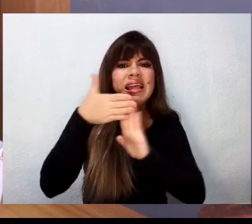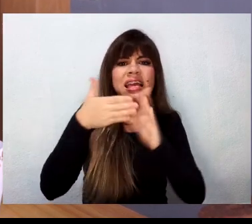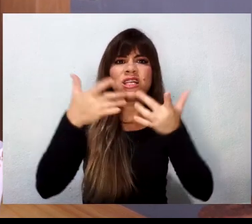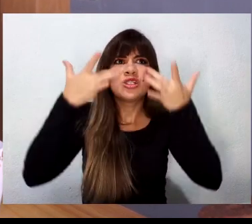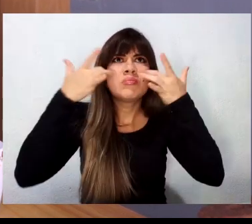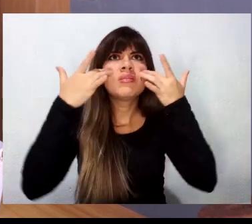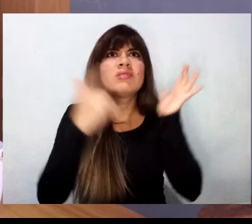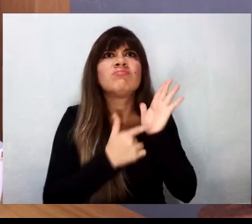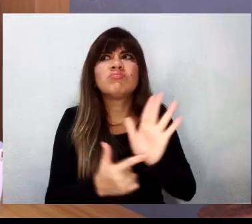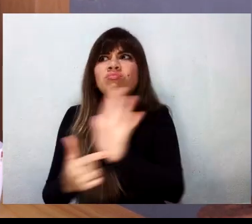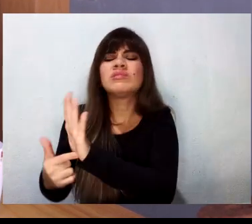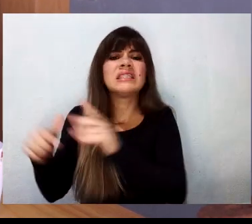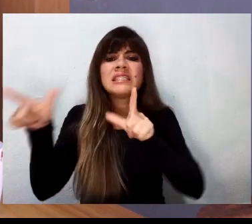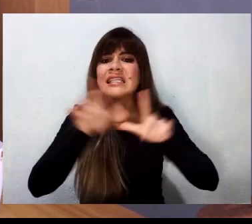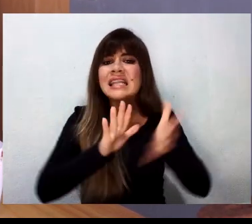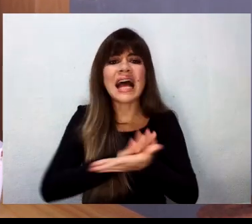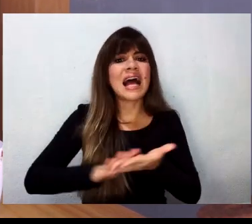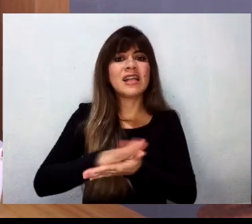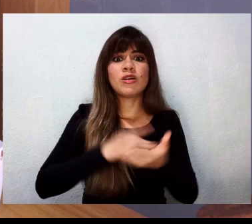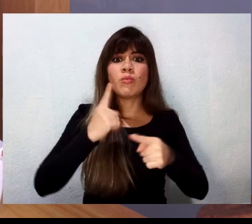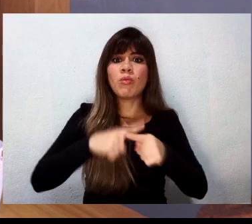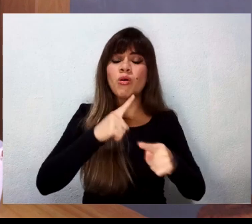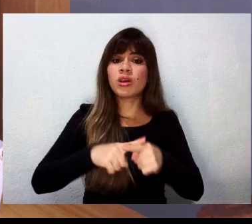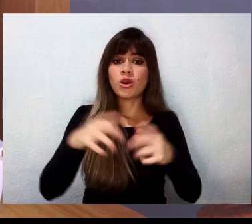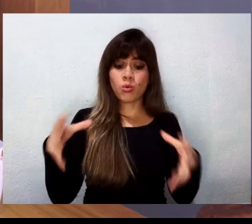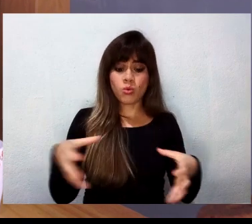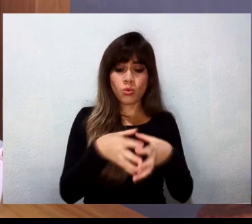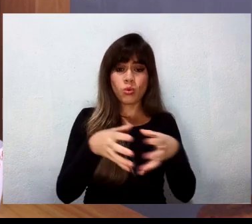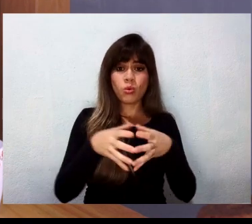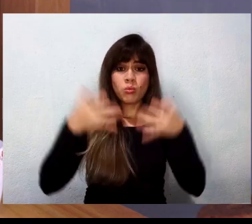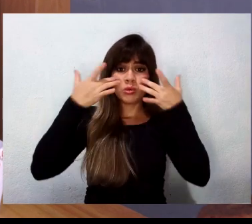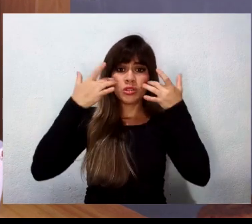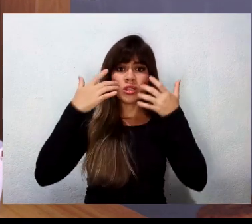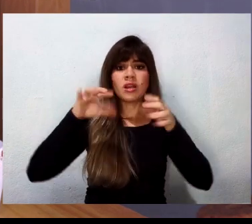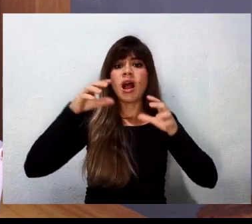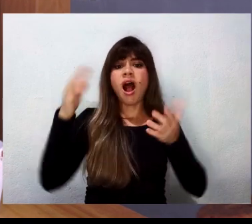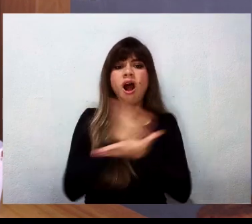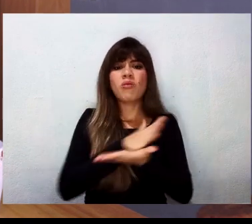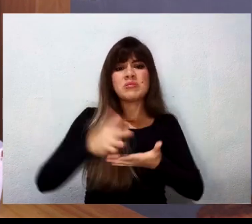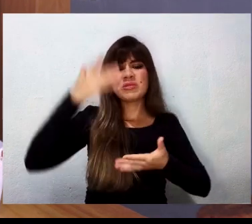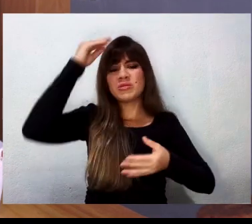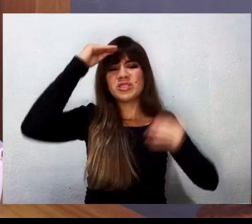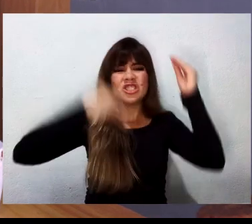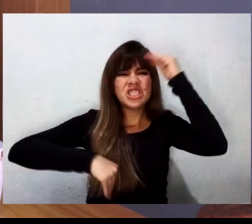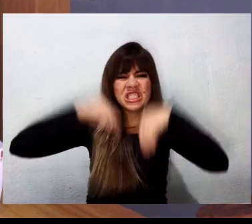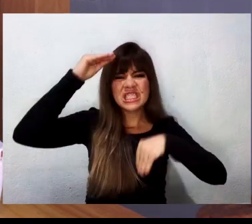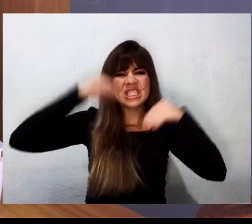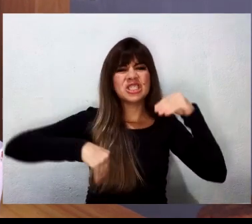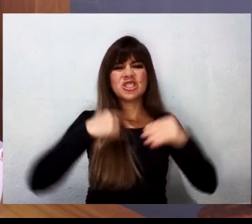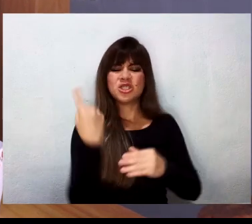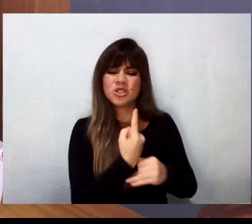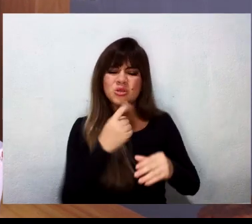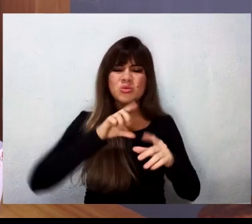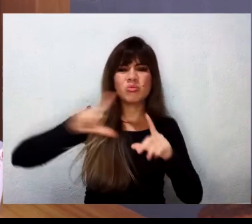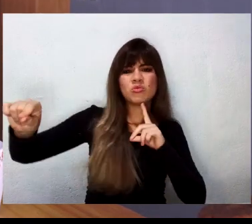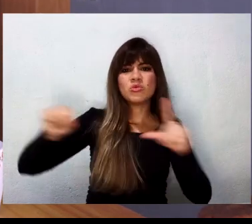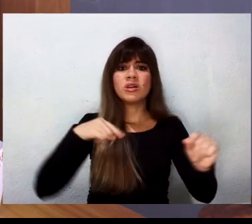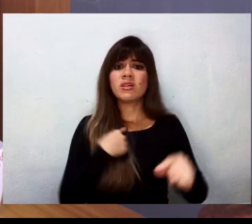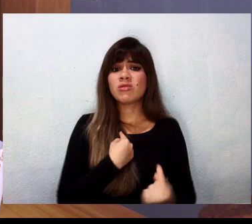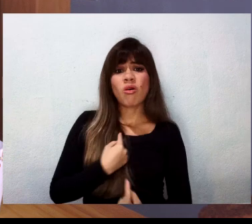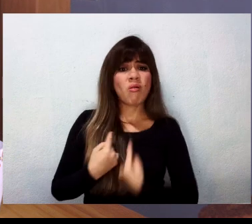nada, né? Nenhum espetáculo. Porque o grupo estava passando pela reestruturação, alguns integrantes tinham saído e